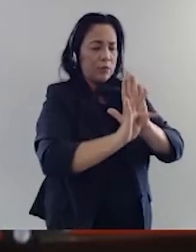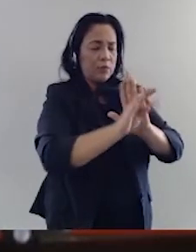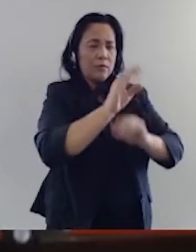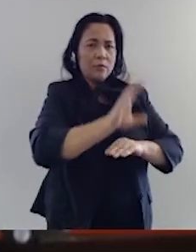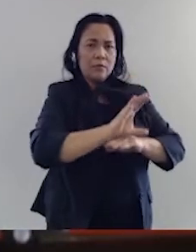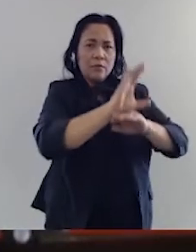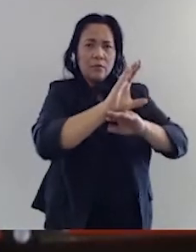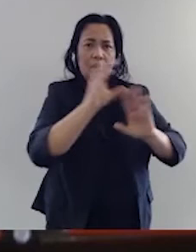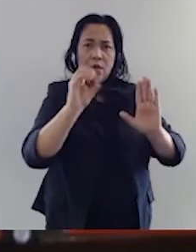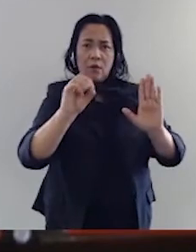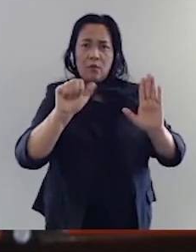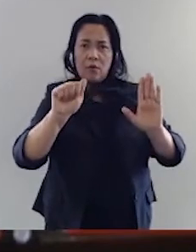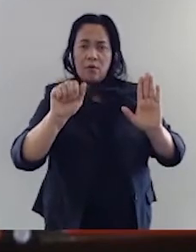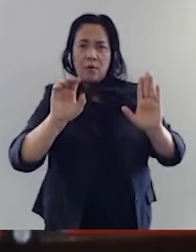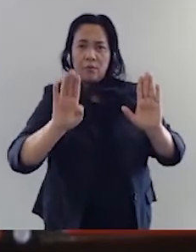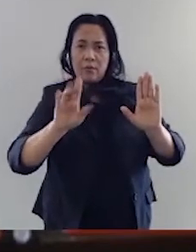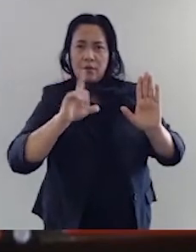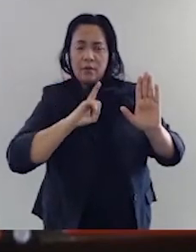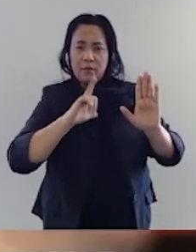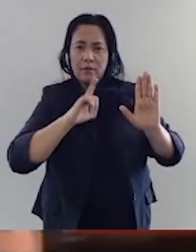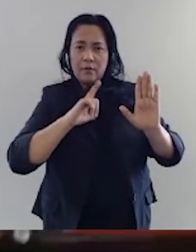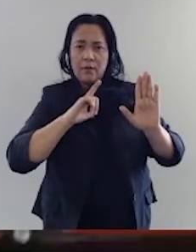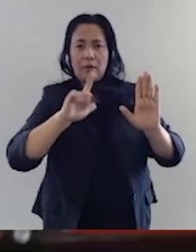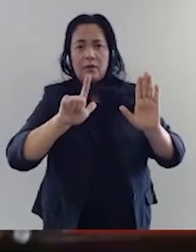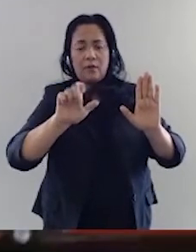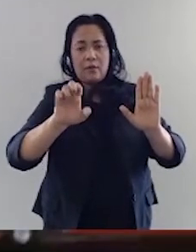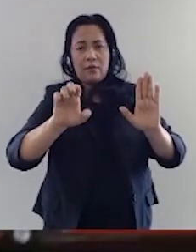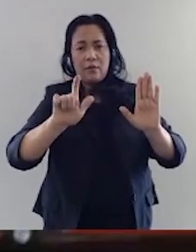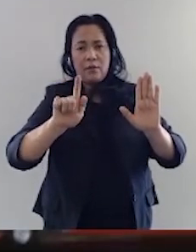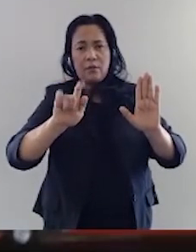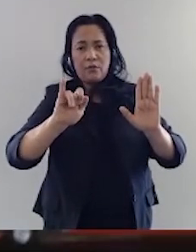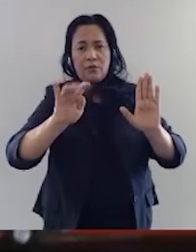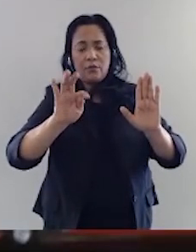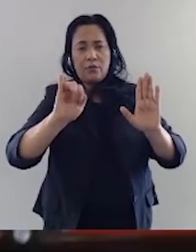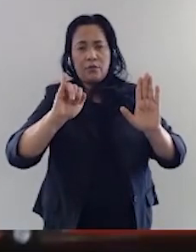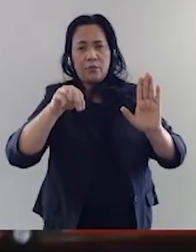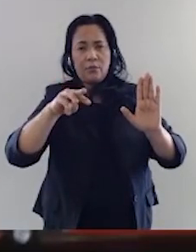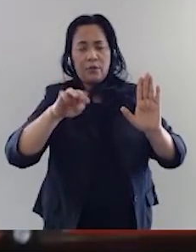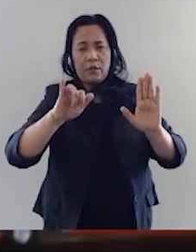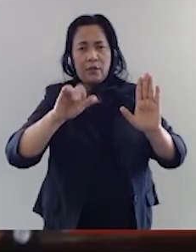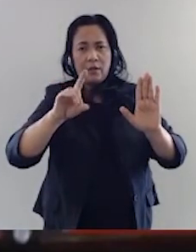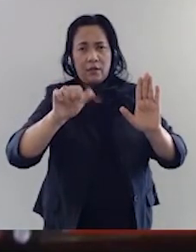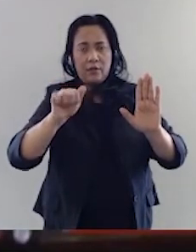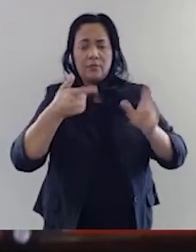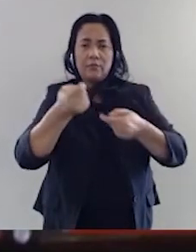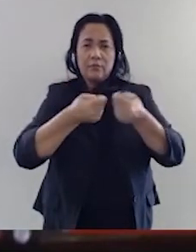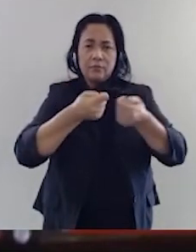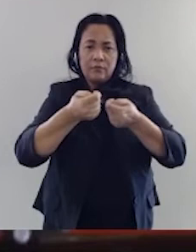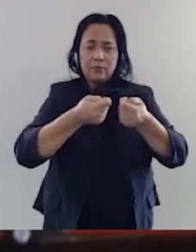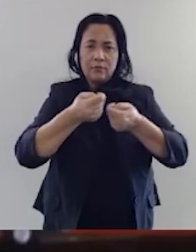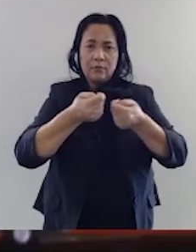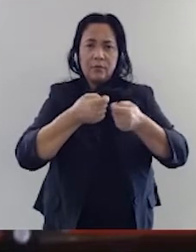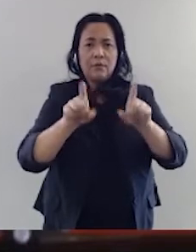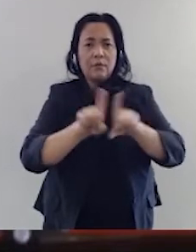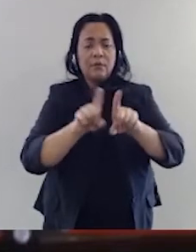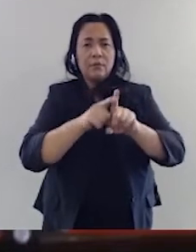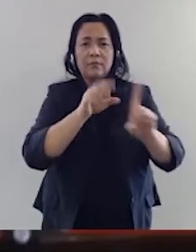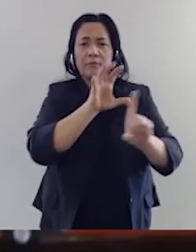tem legitimidade para a proposição dessas ações de controle de constitucionalidade, ela influi na composição dos